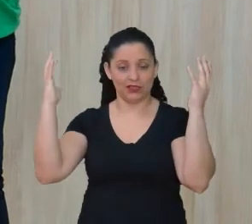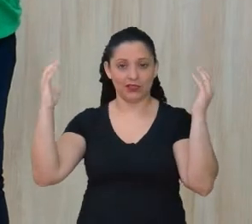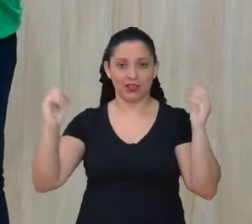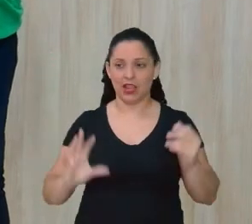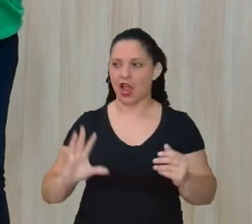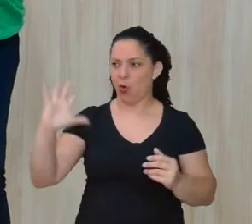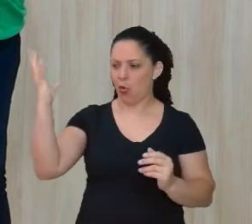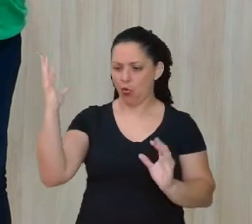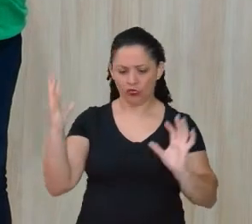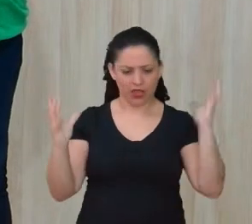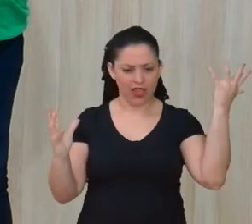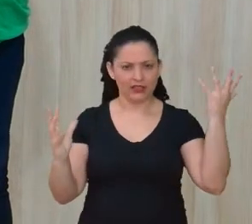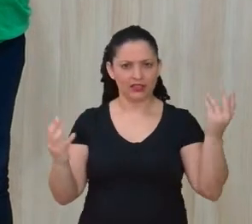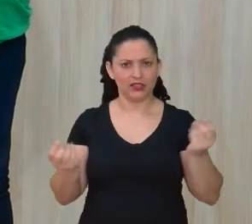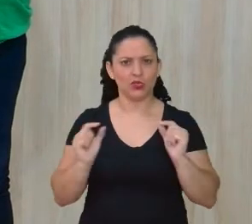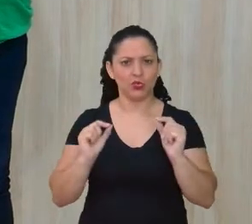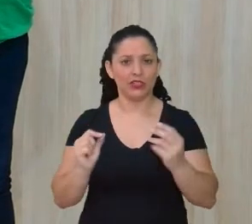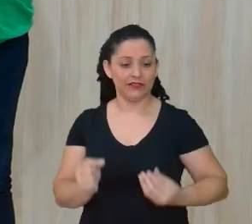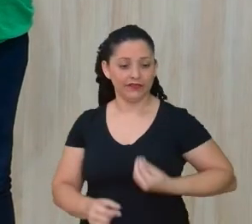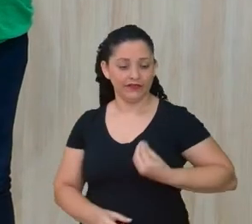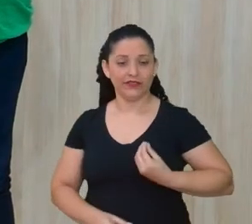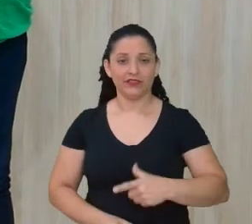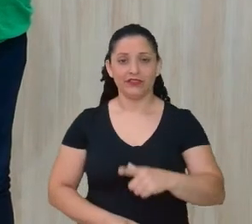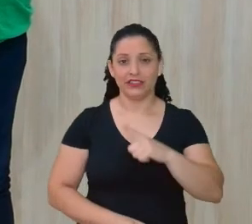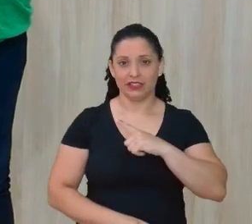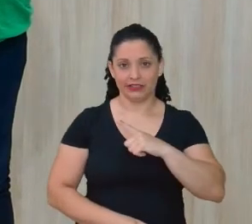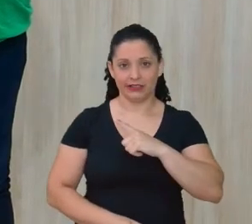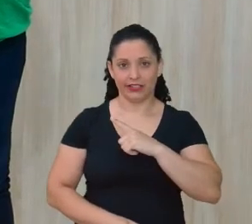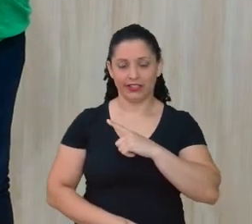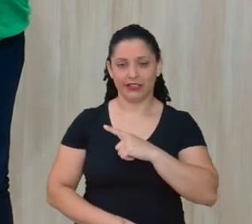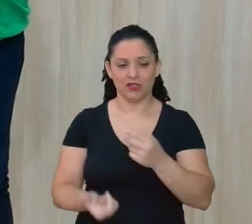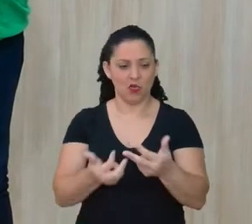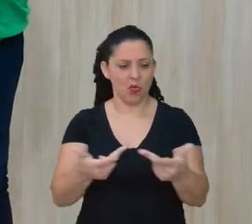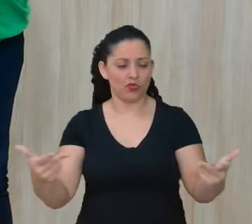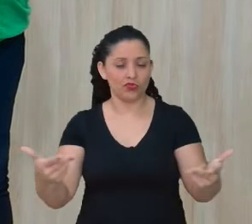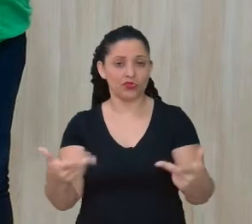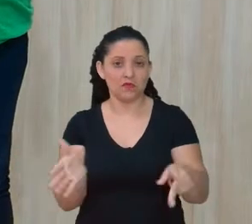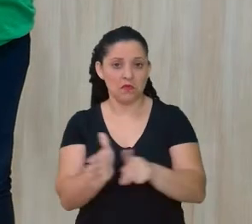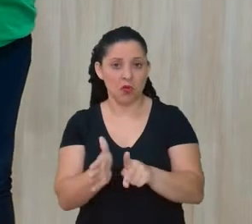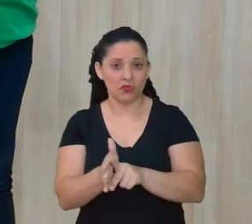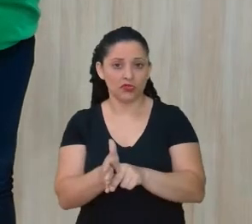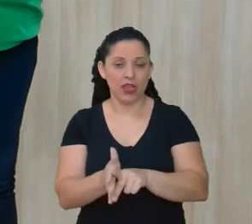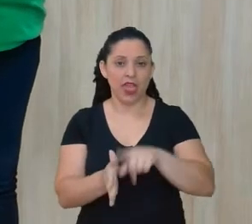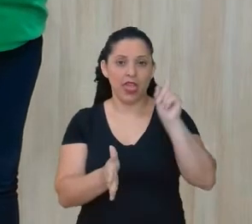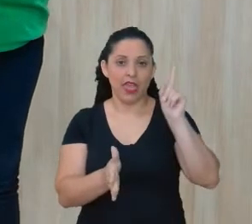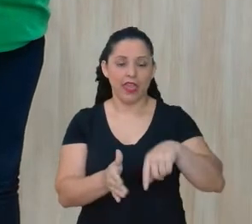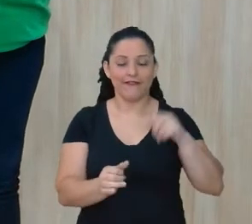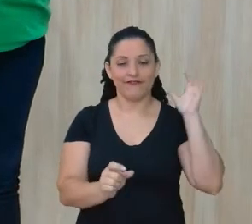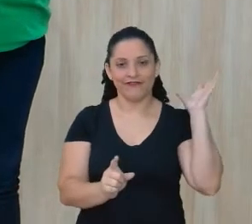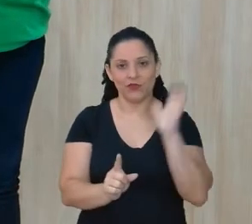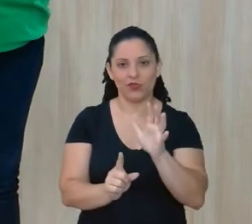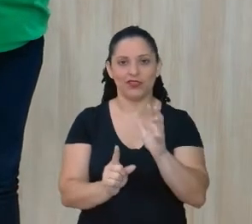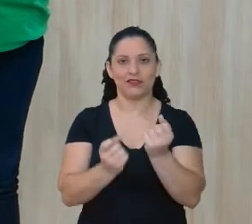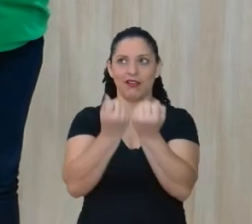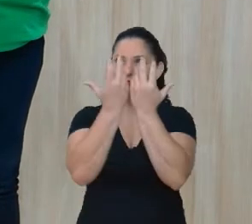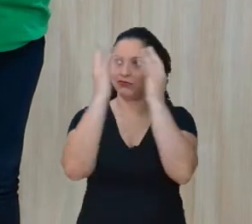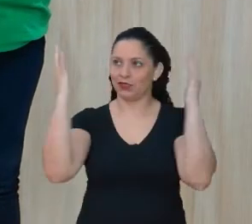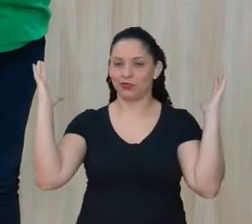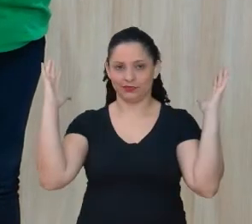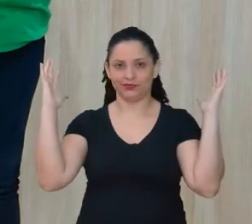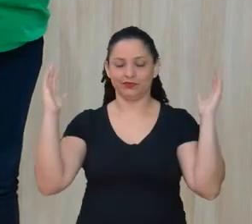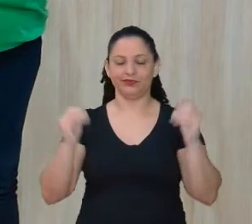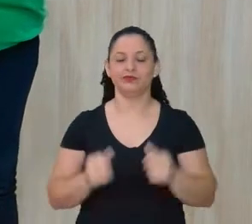os outros seres vivos que não os seres humanos, né, através da natureza, são pressões ambientais. E aí essas